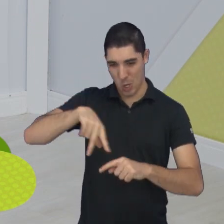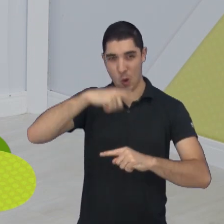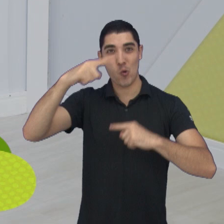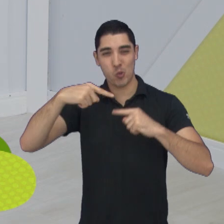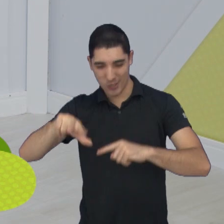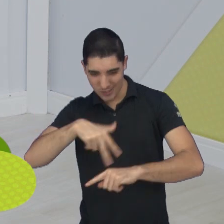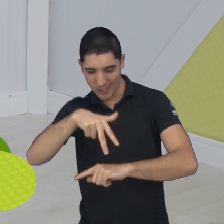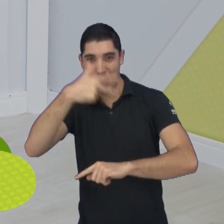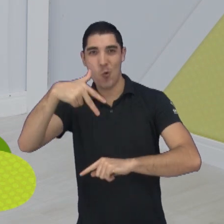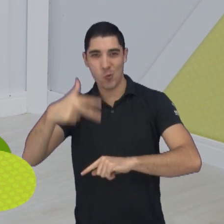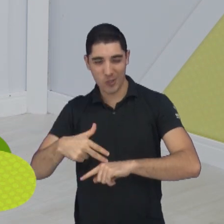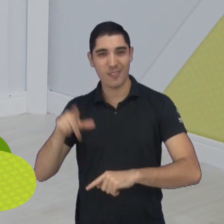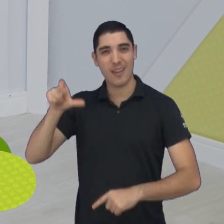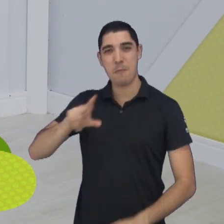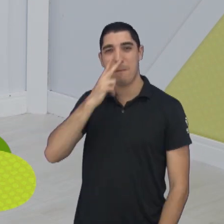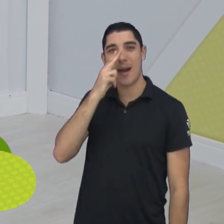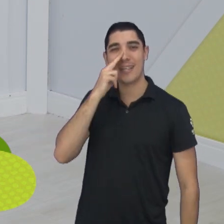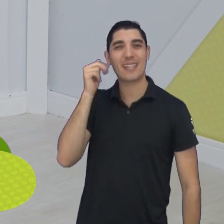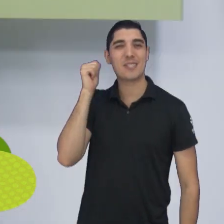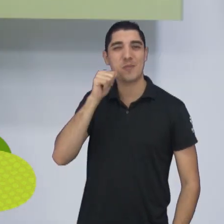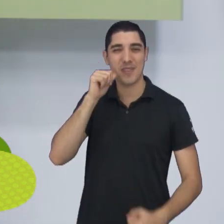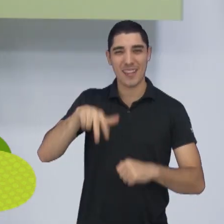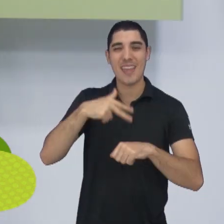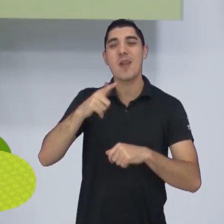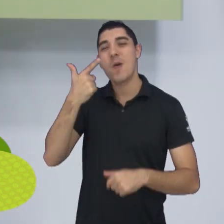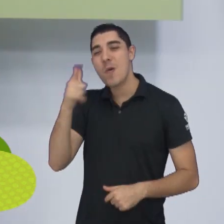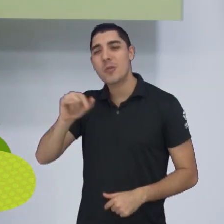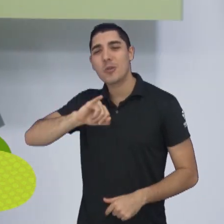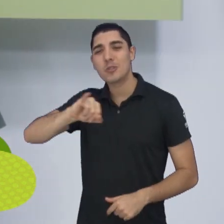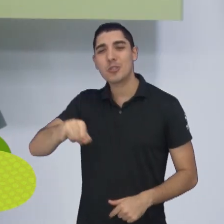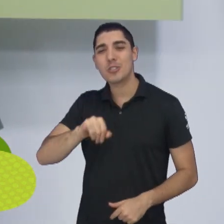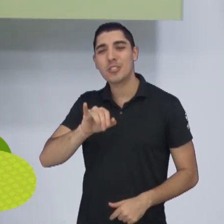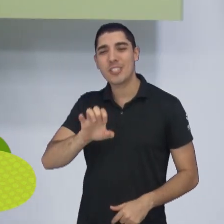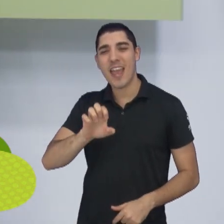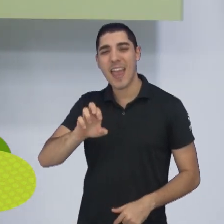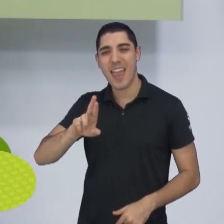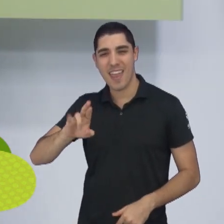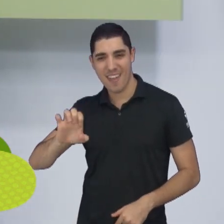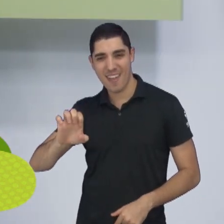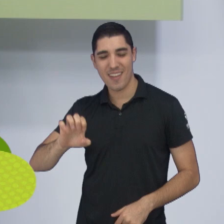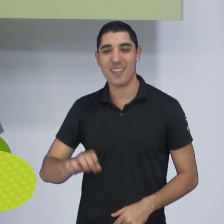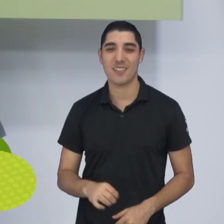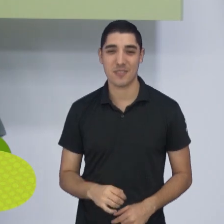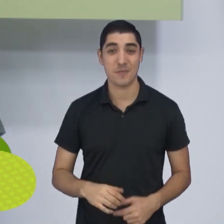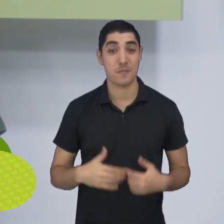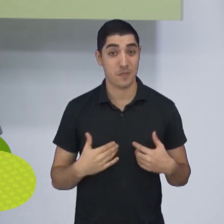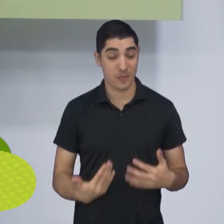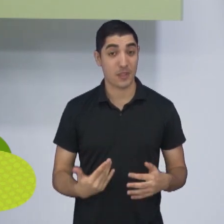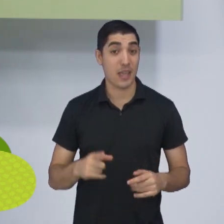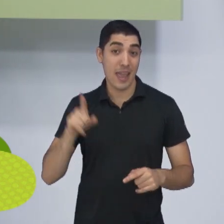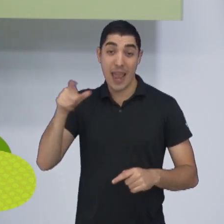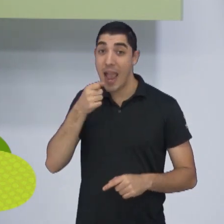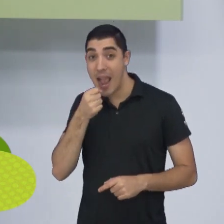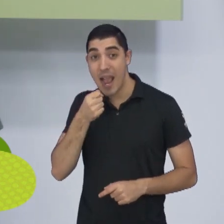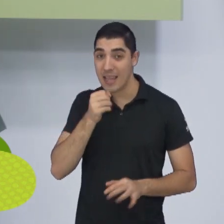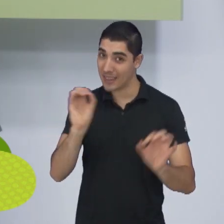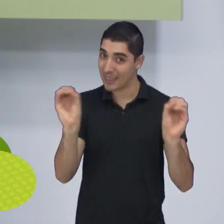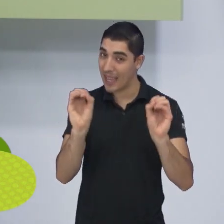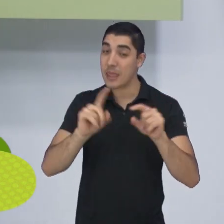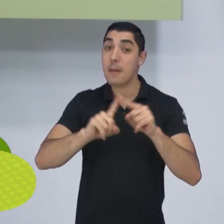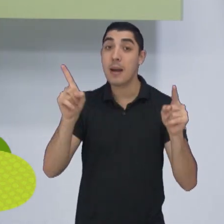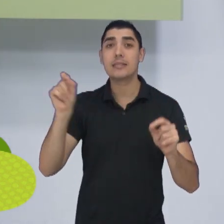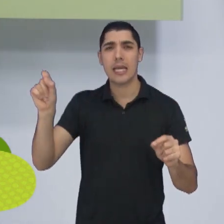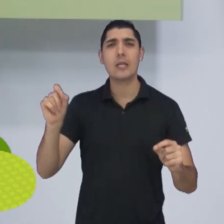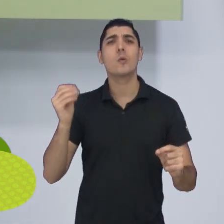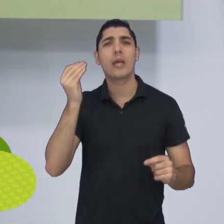Adriani, que é uma figuraça. O Gerry Adriani cantou lá também, não? Não cantou, mas os pulmões dele foram a plenos pulmões para